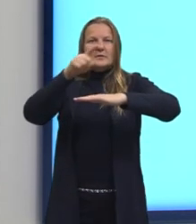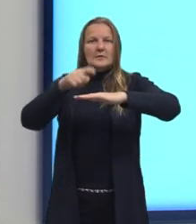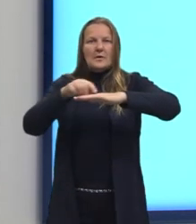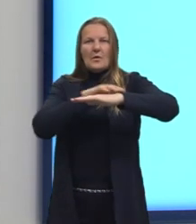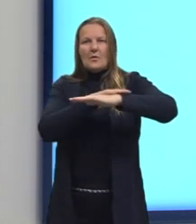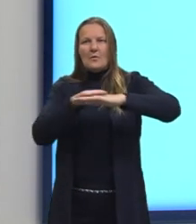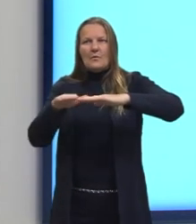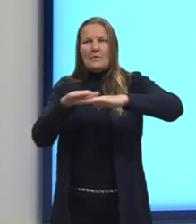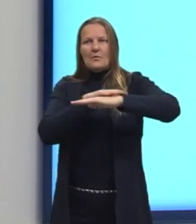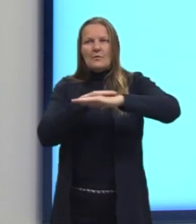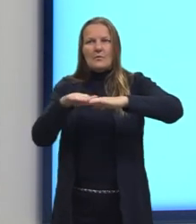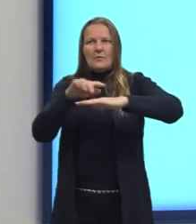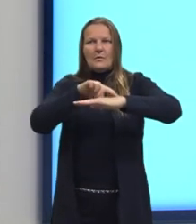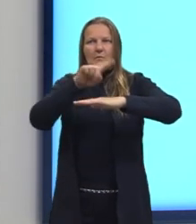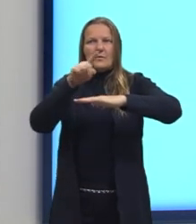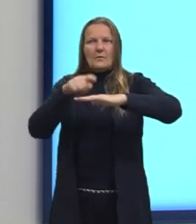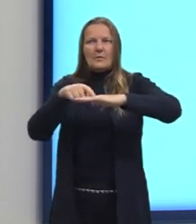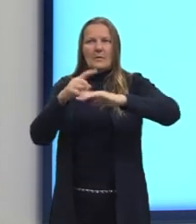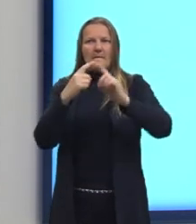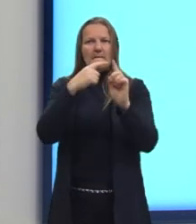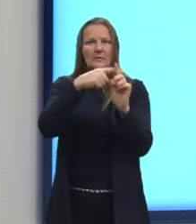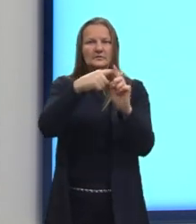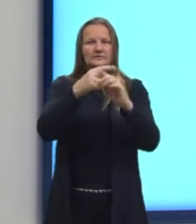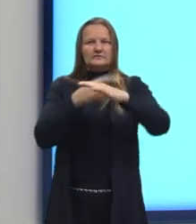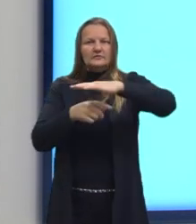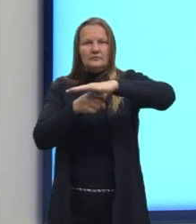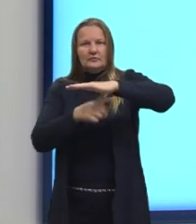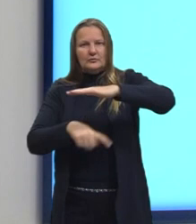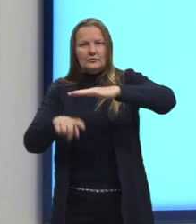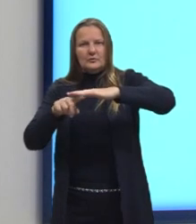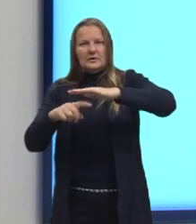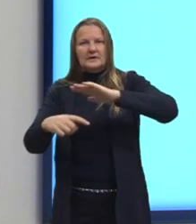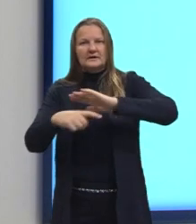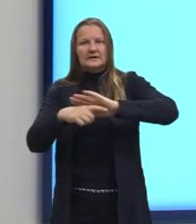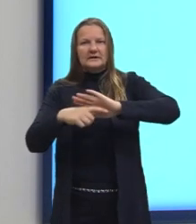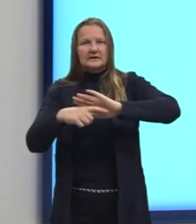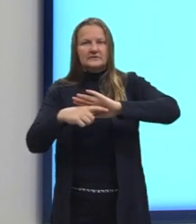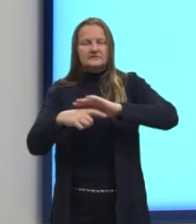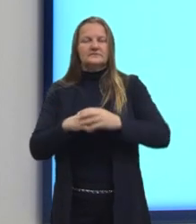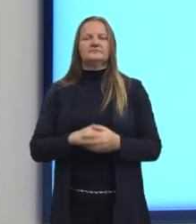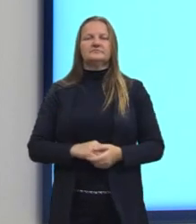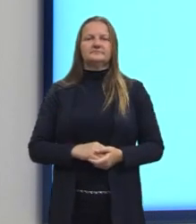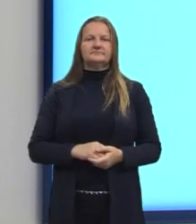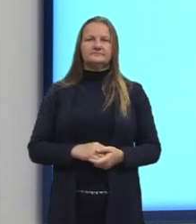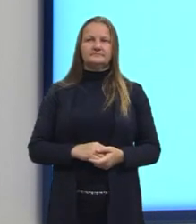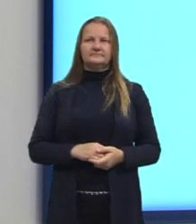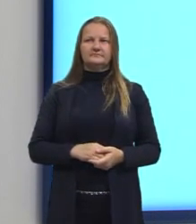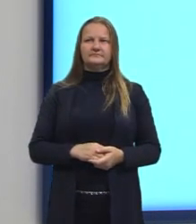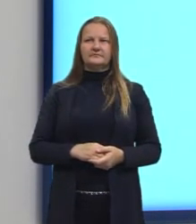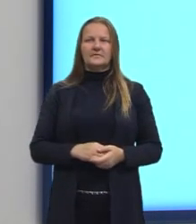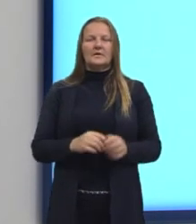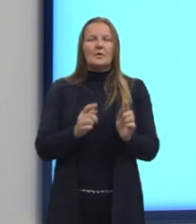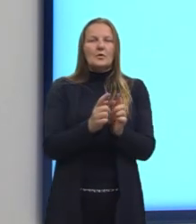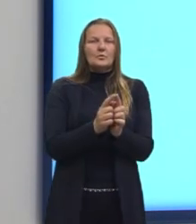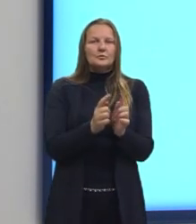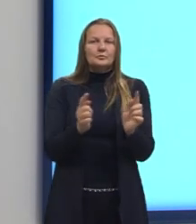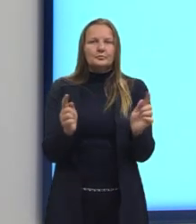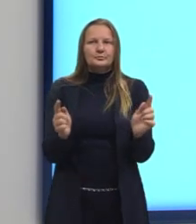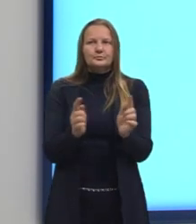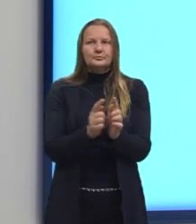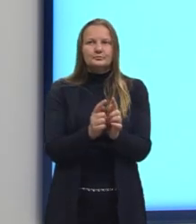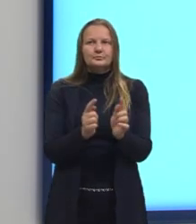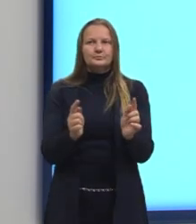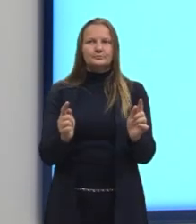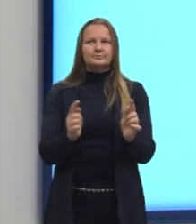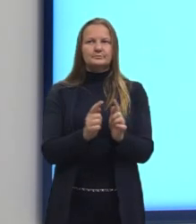tá então amplitude ela pode ser tanto positiva quanto negativa tá e o comprimento de